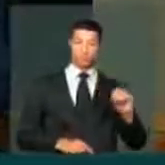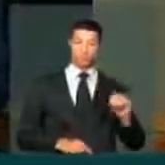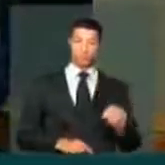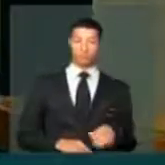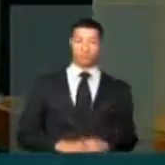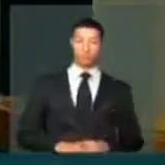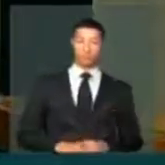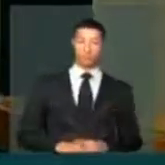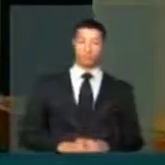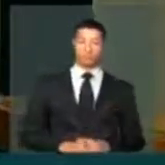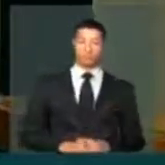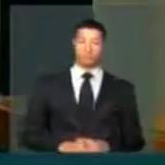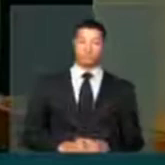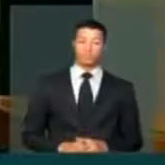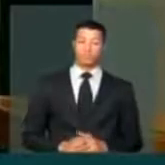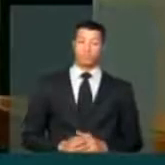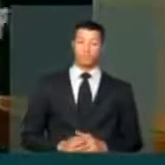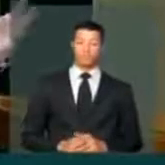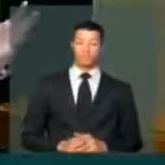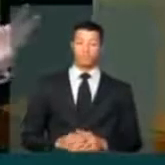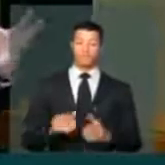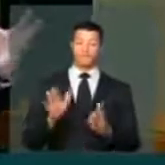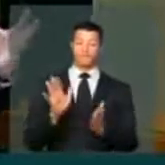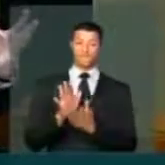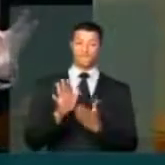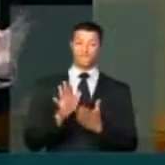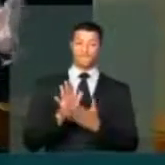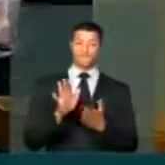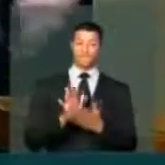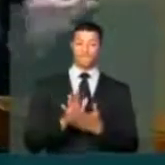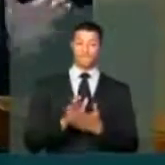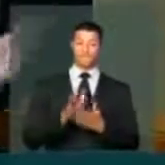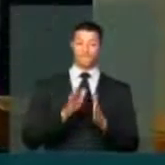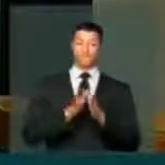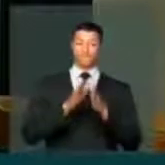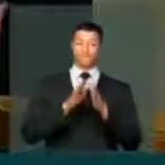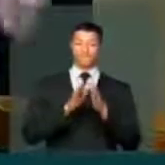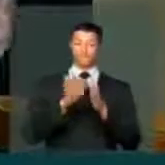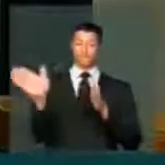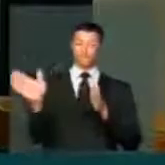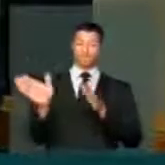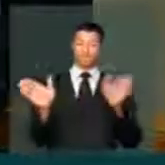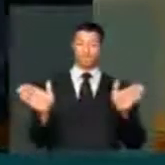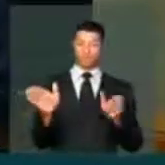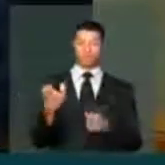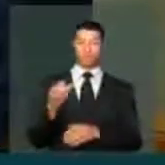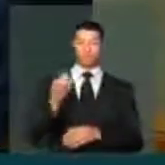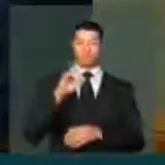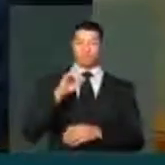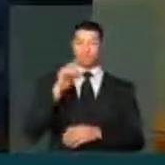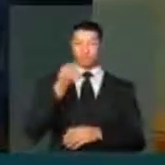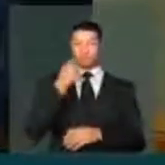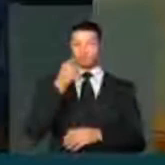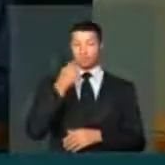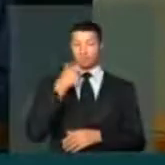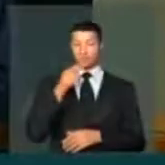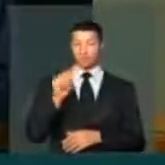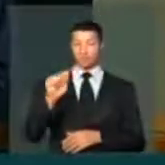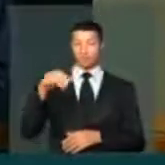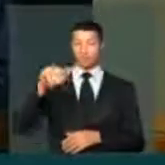o senador Aécio Neves, propostas em direções opostas. Um dizendo que o remédio seria